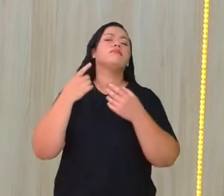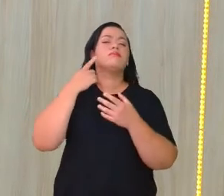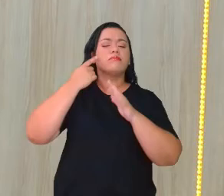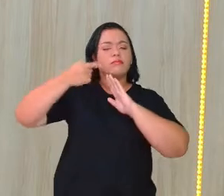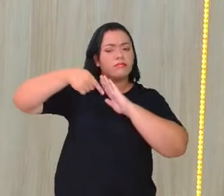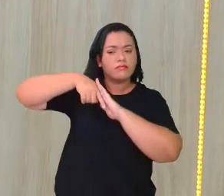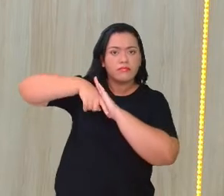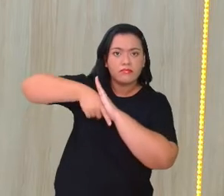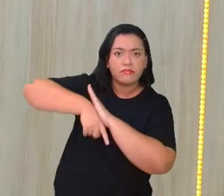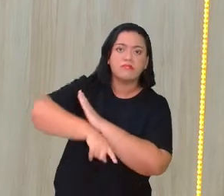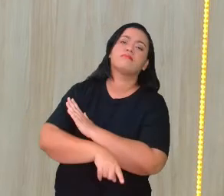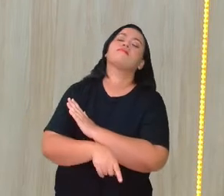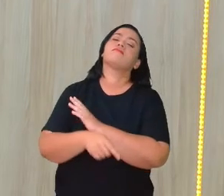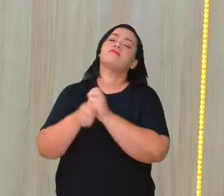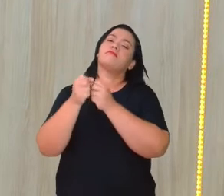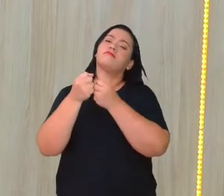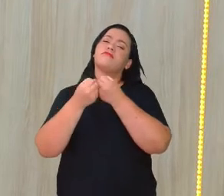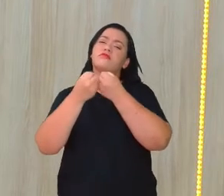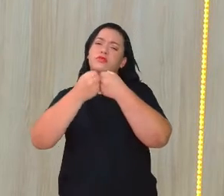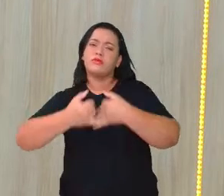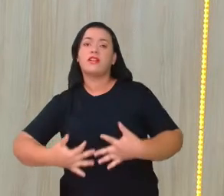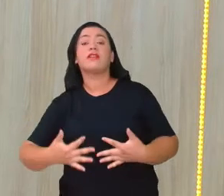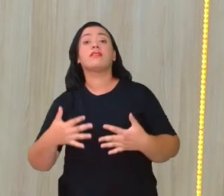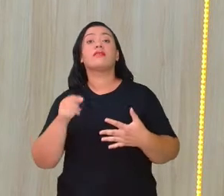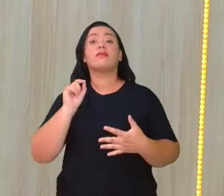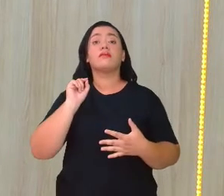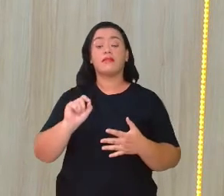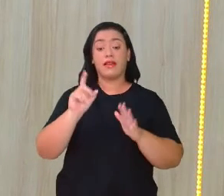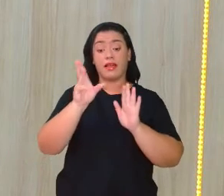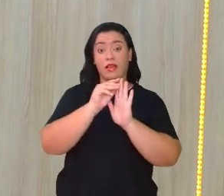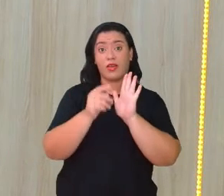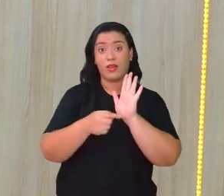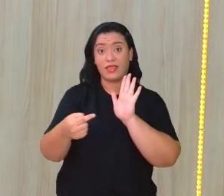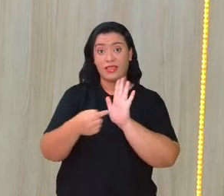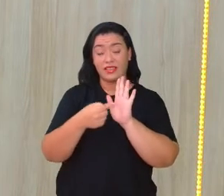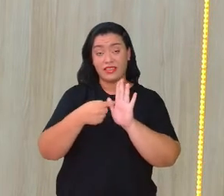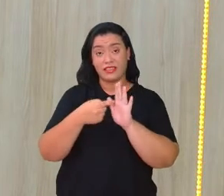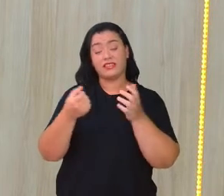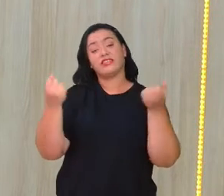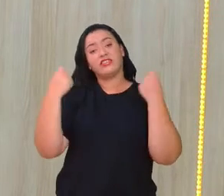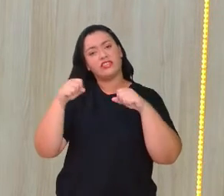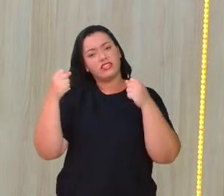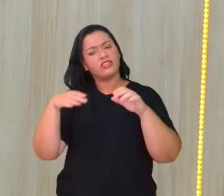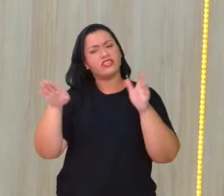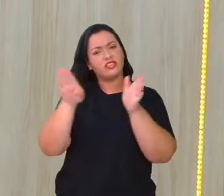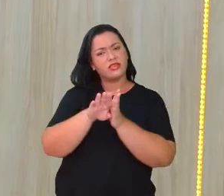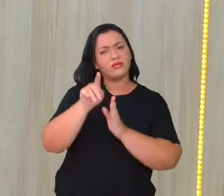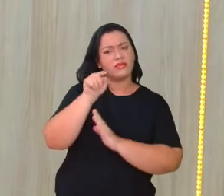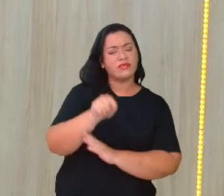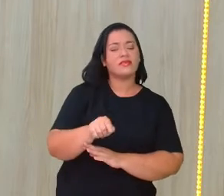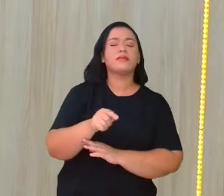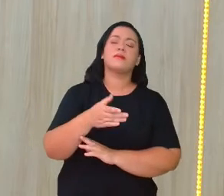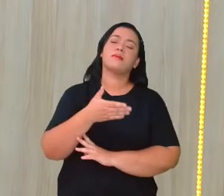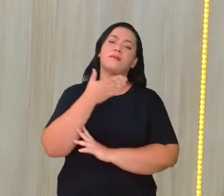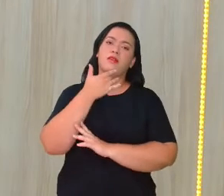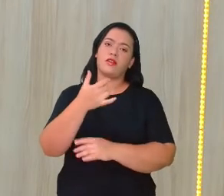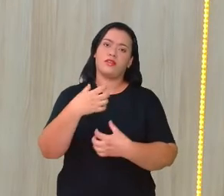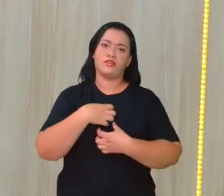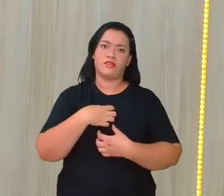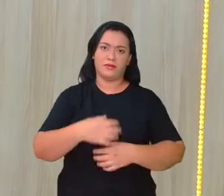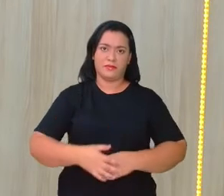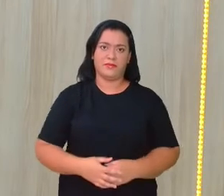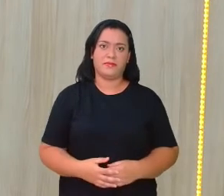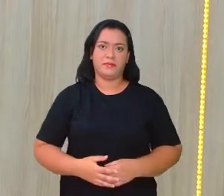esmiuçando, destrinchando, fazendo que esse conteúdo da ginástica chegue para vocês da melhor forma